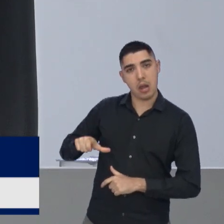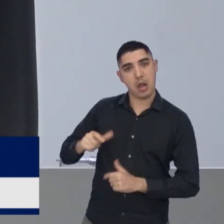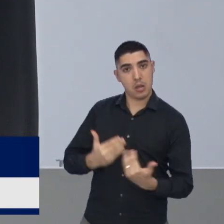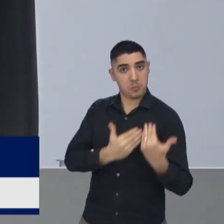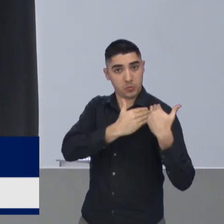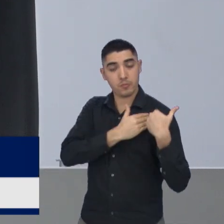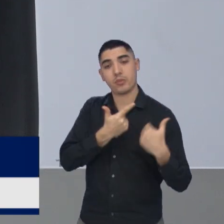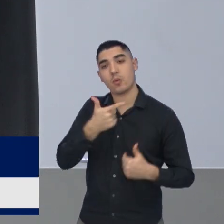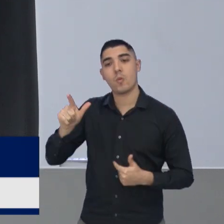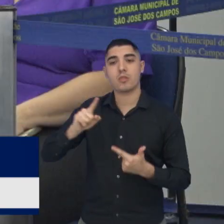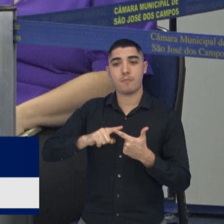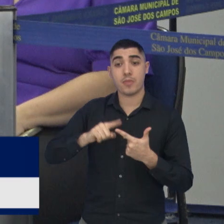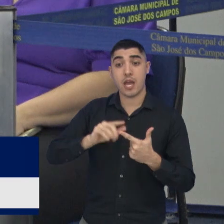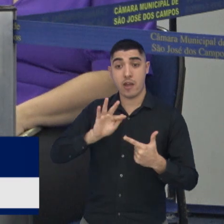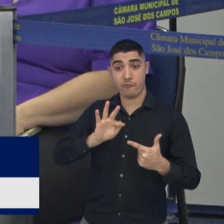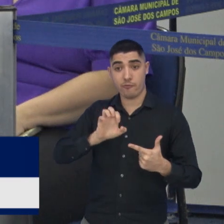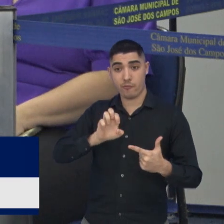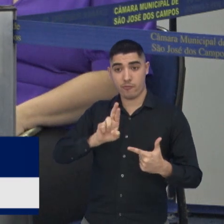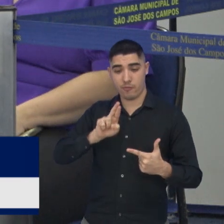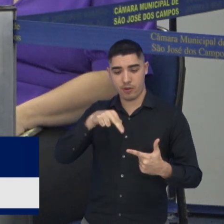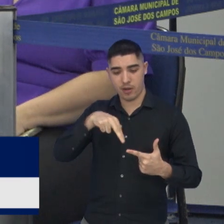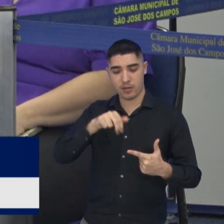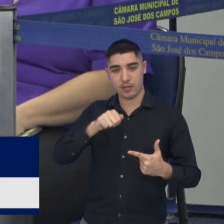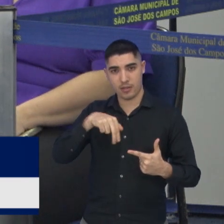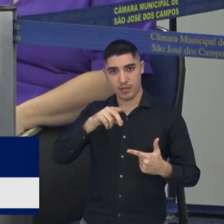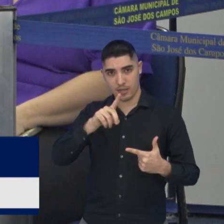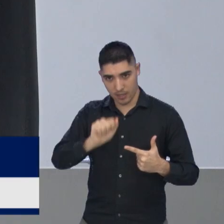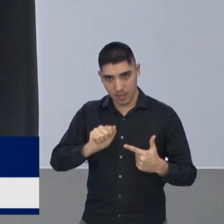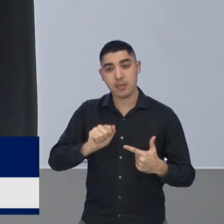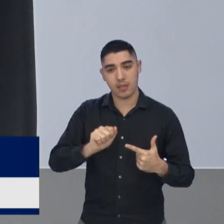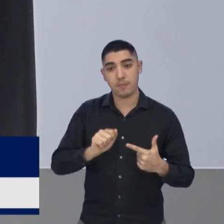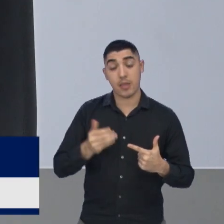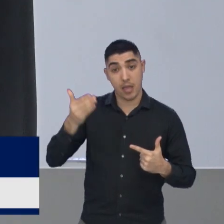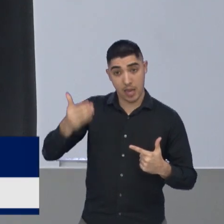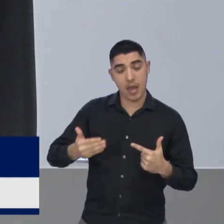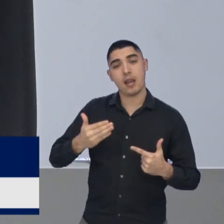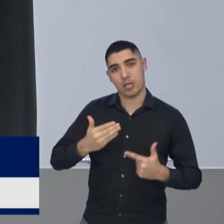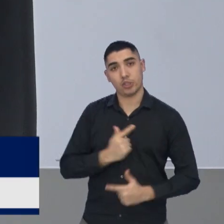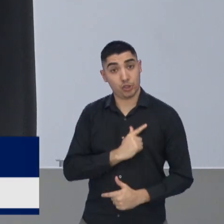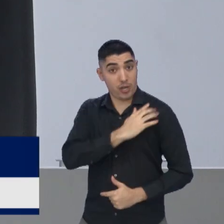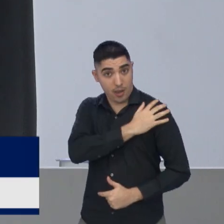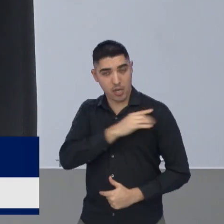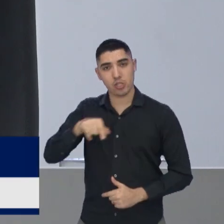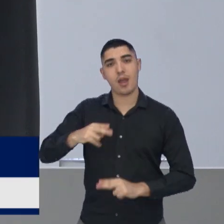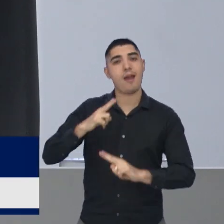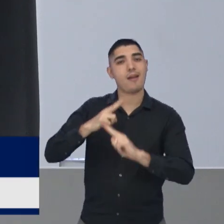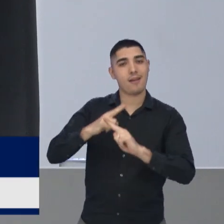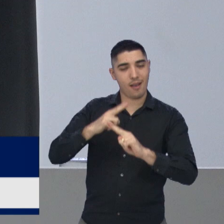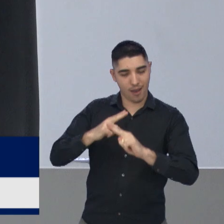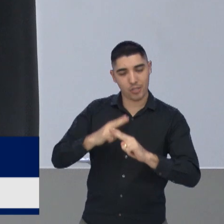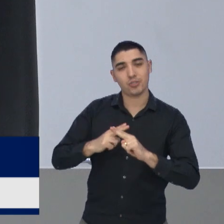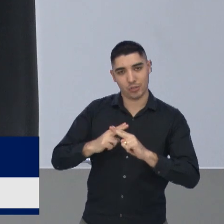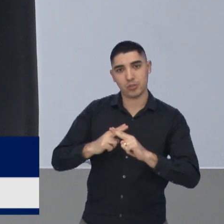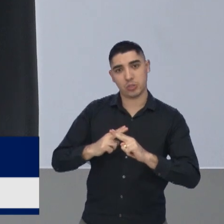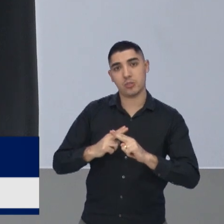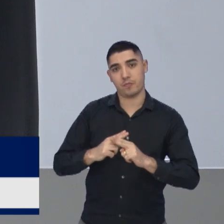dos Anjos, seja bem-vindo à Casa de Leis. A gerente da Caixa Econômica Federal, presidente